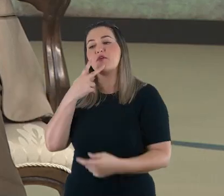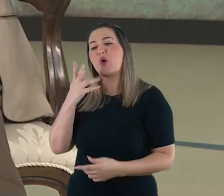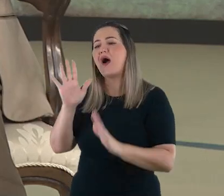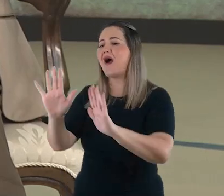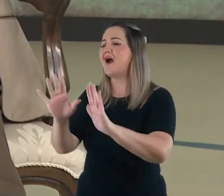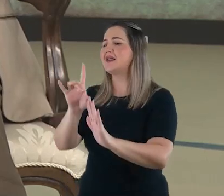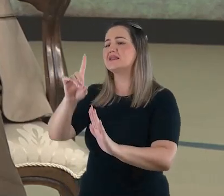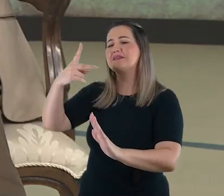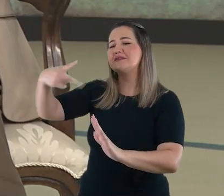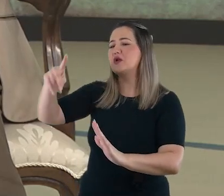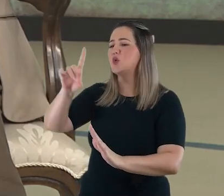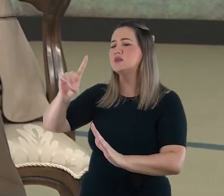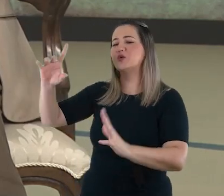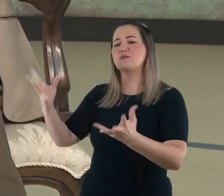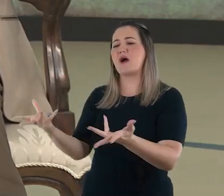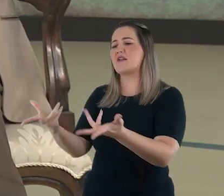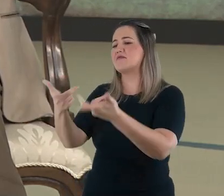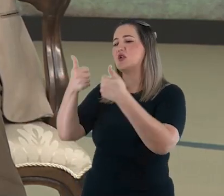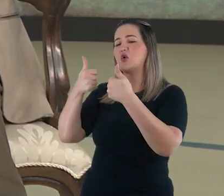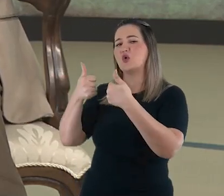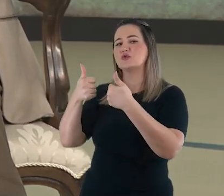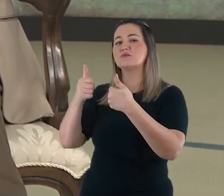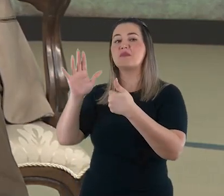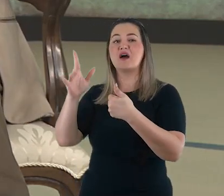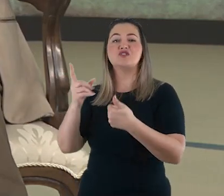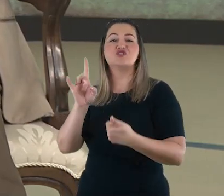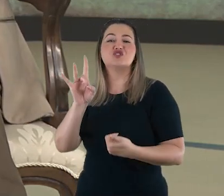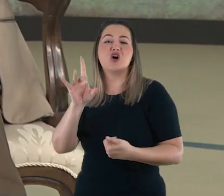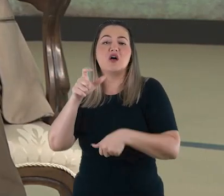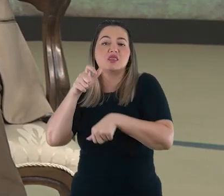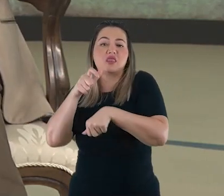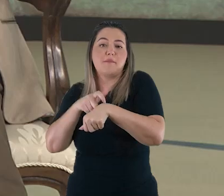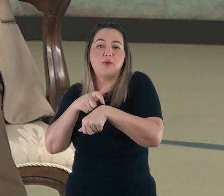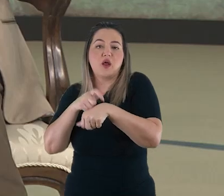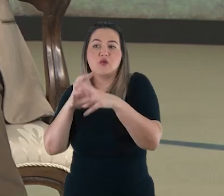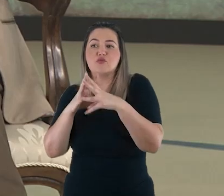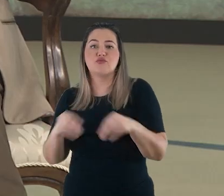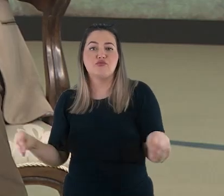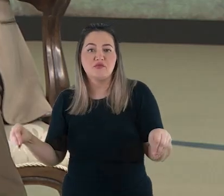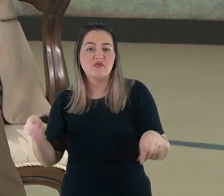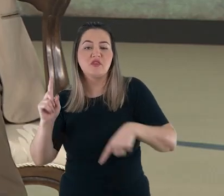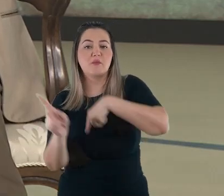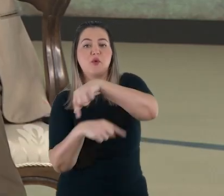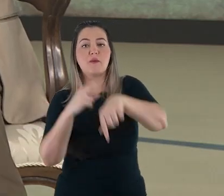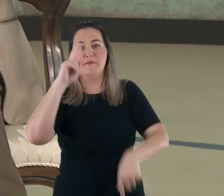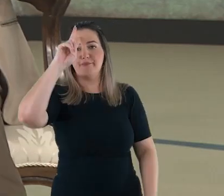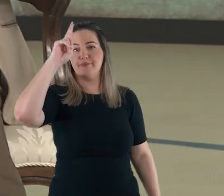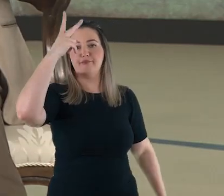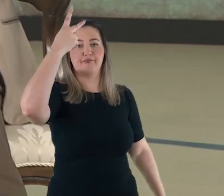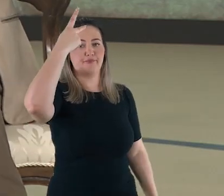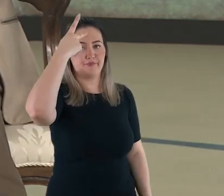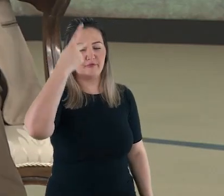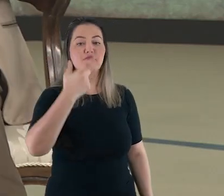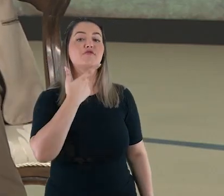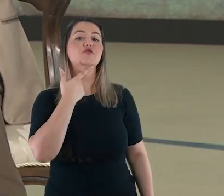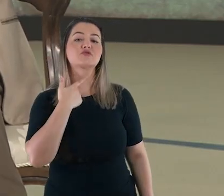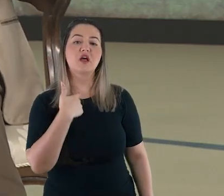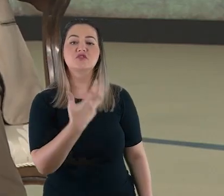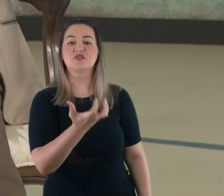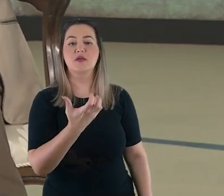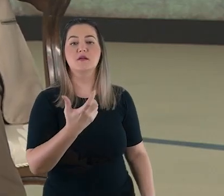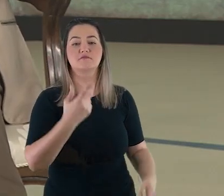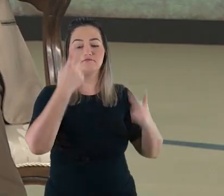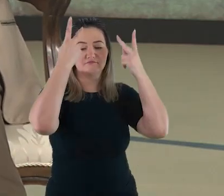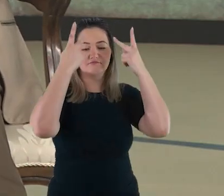provisório e a proclamação foi apenas no calor da emoção. Em pouco tempo, Nabucodonosor voltou a ser tomado